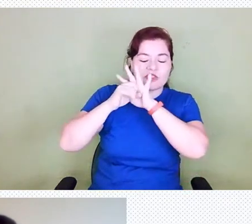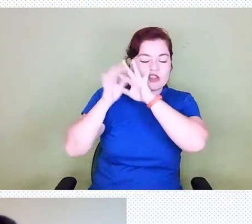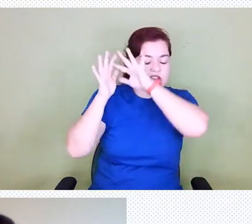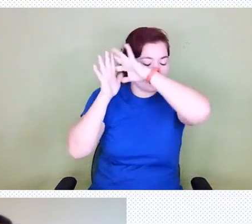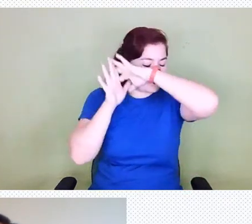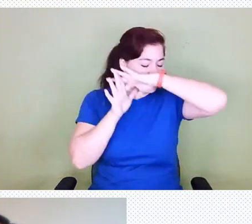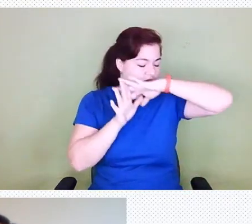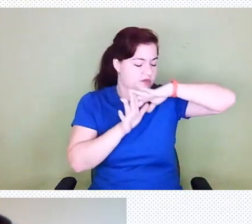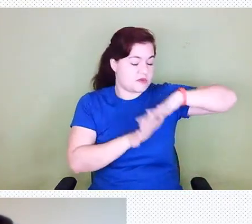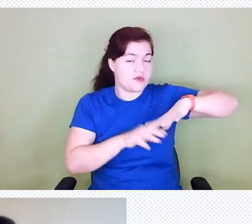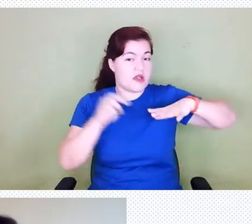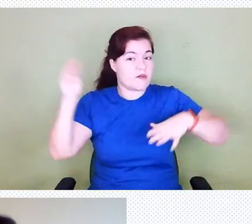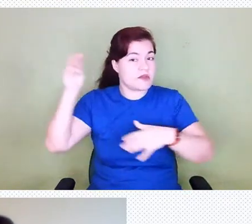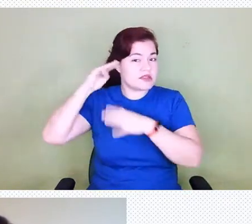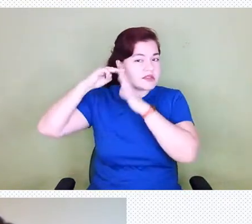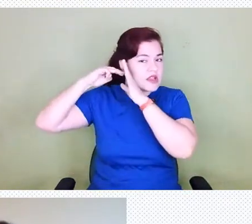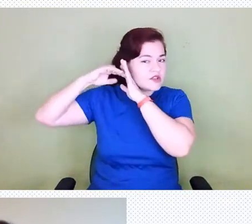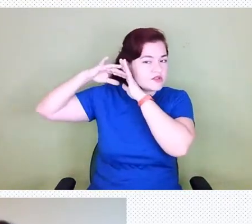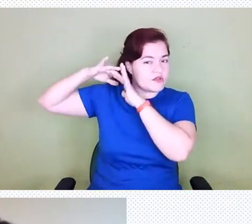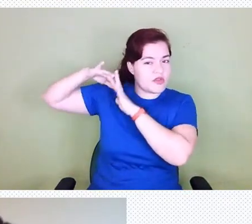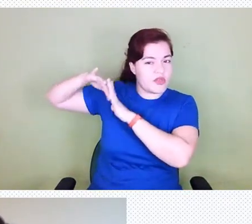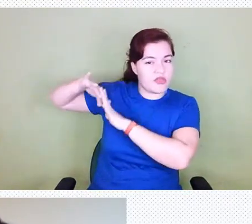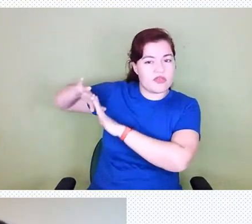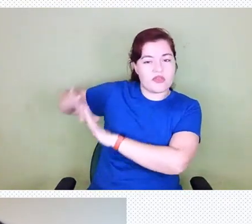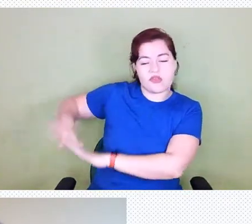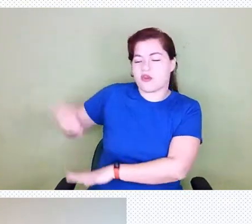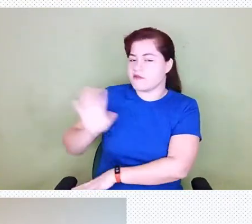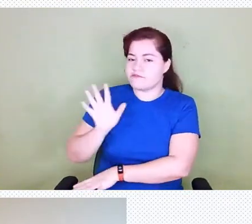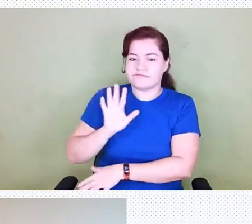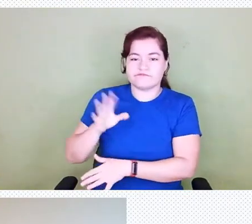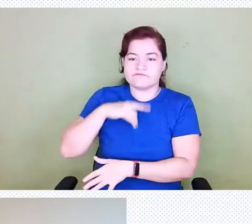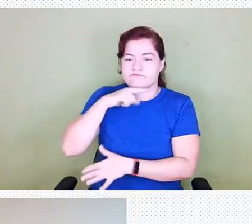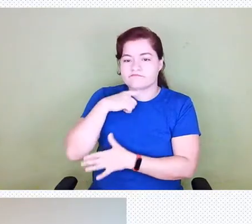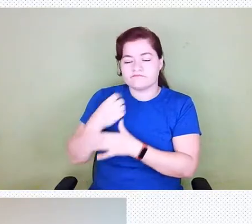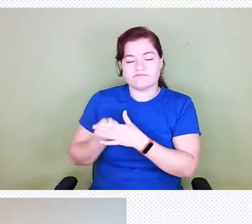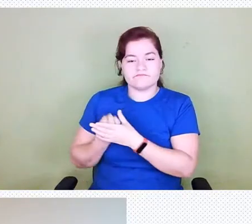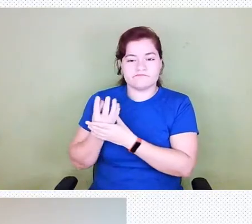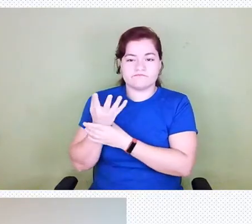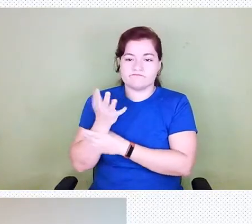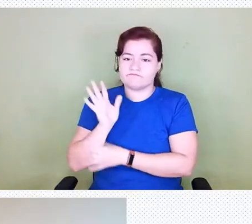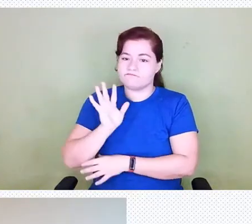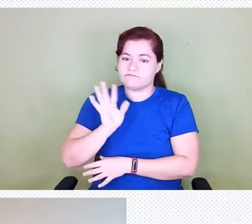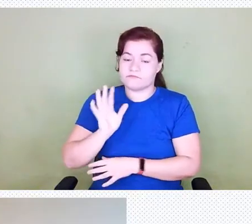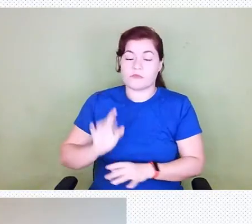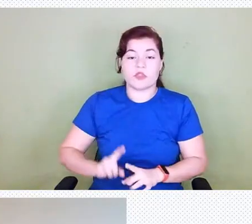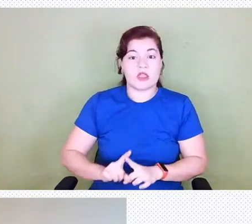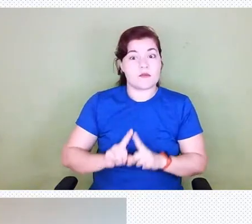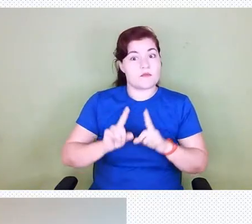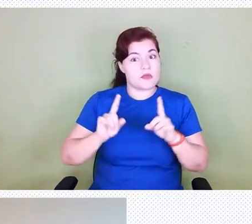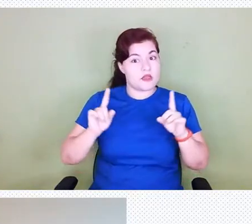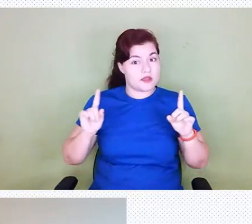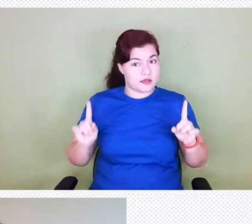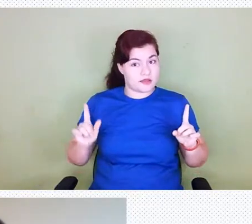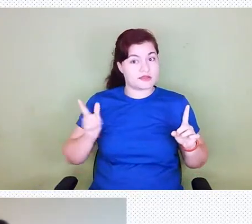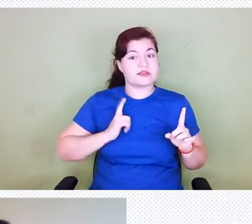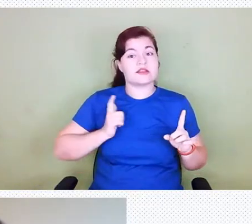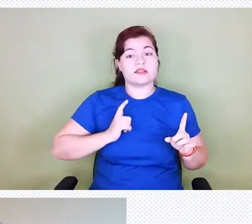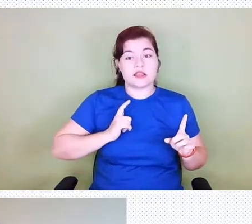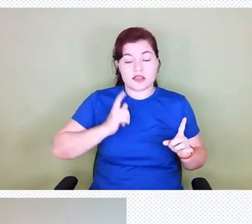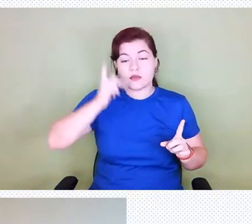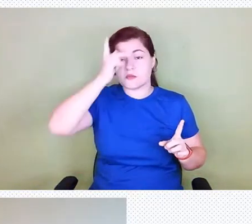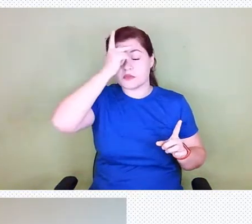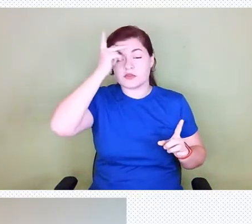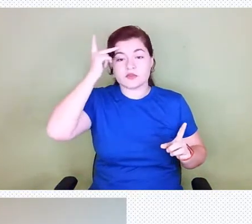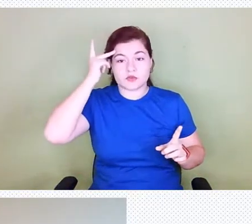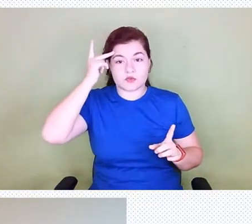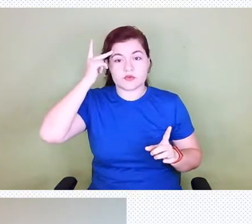palavra adiante, germinada, frutificada. Mas, no entanto, existem também